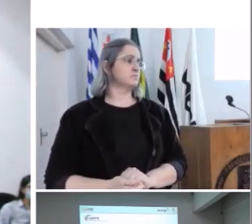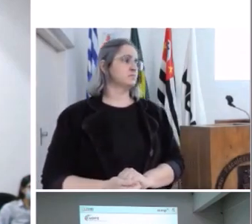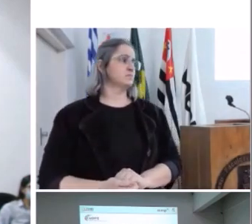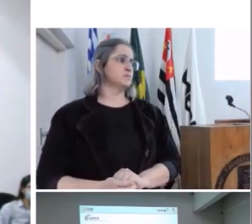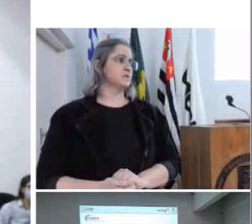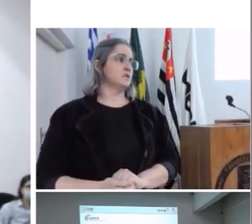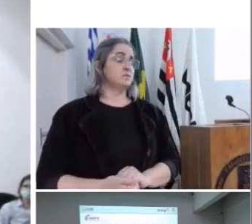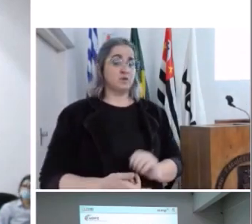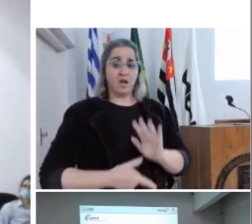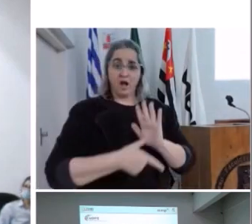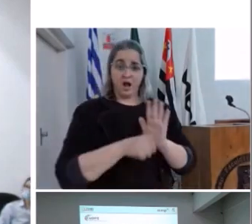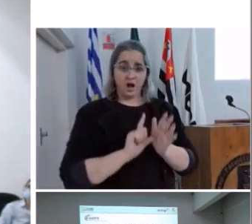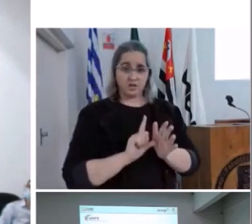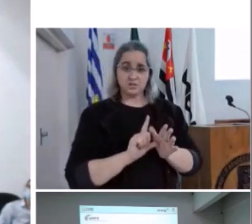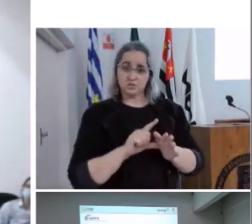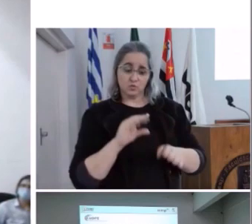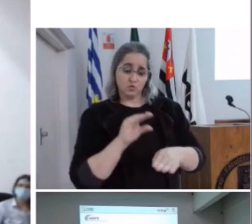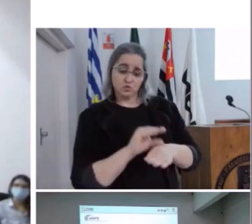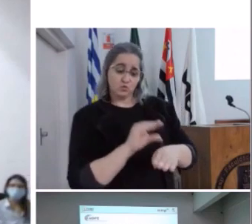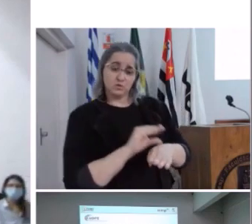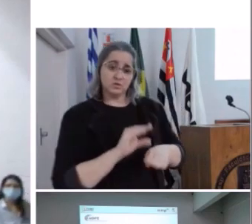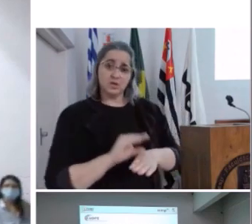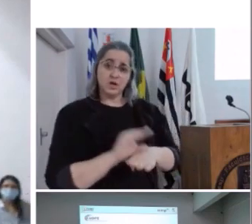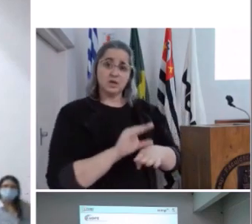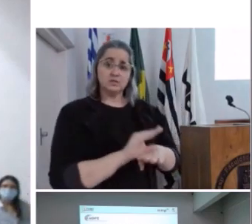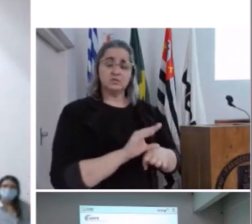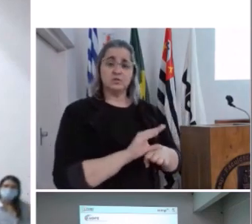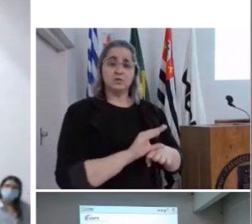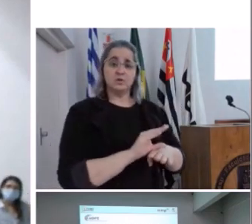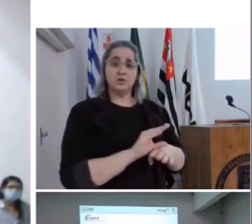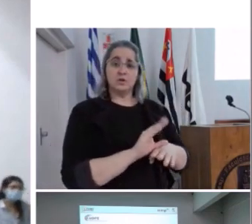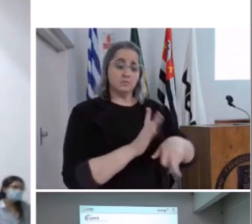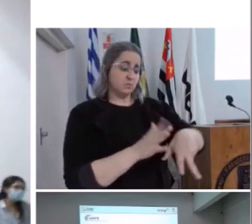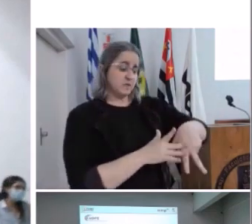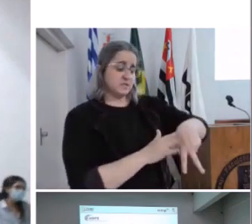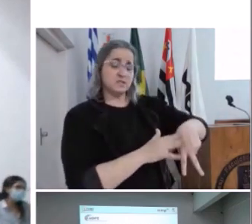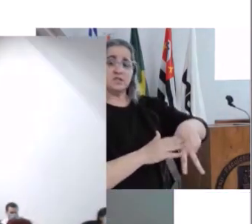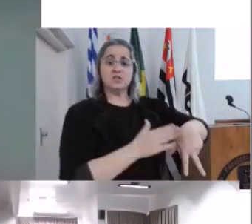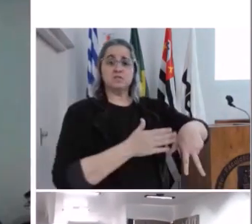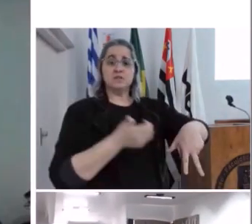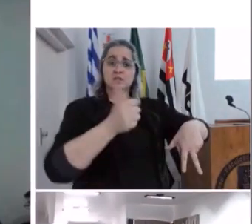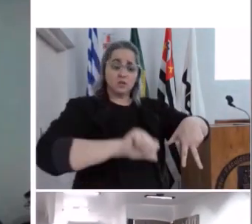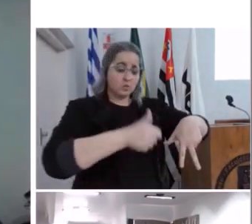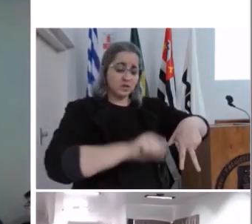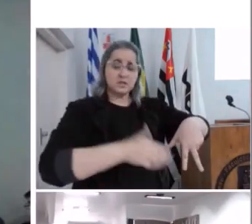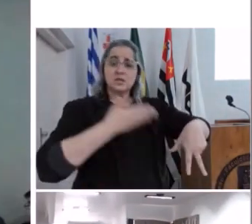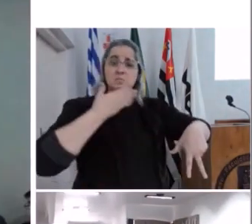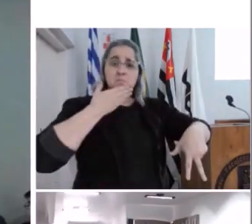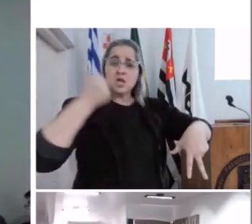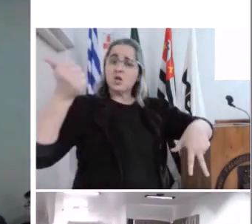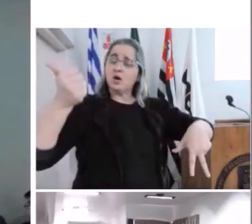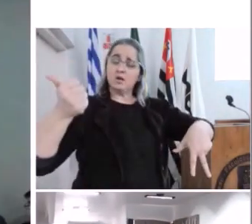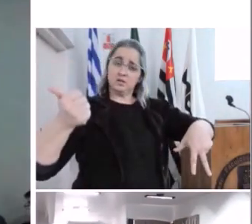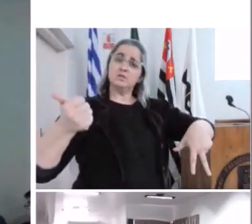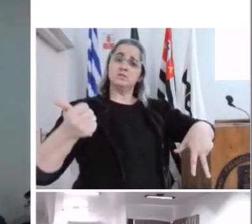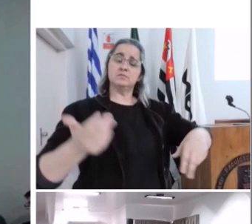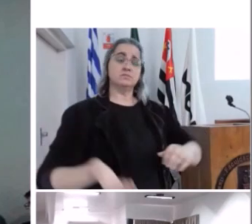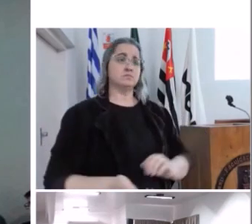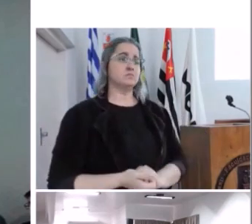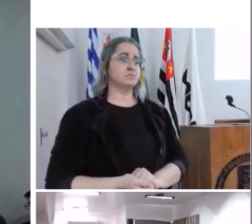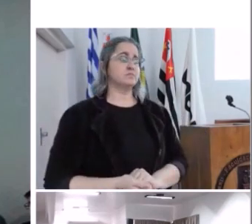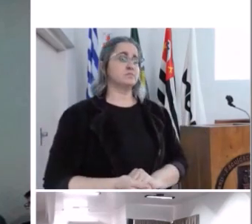Mais precoce você faz, melhor você vai dar qualidade para esse paciente, né?